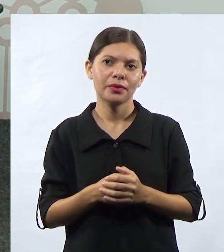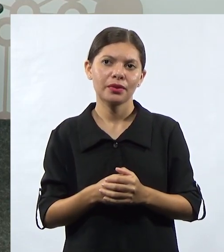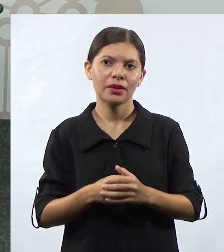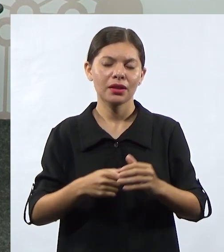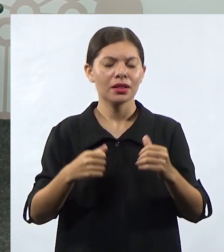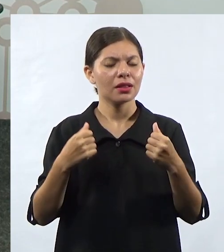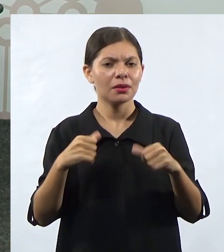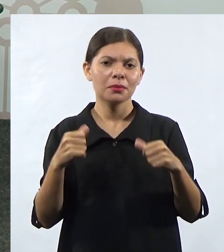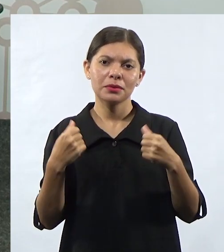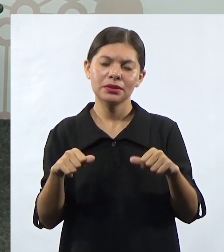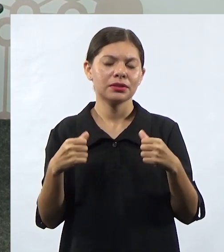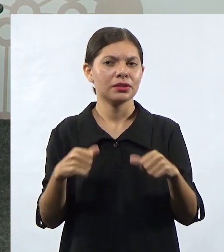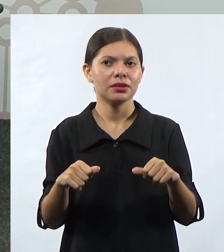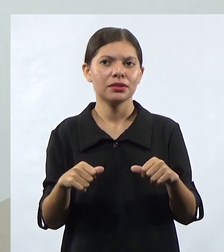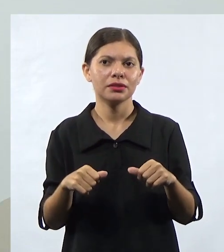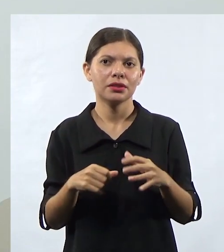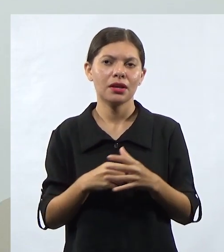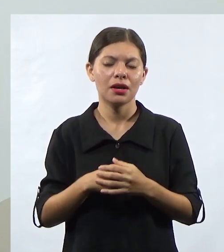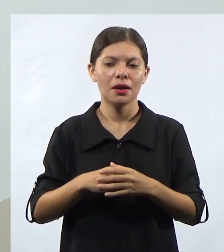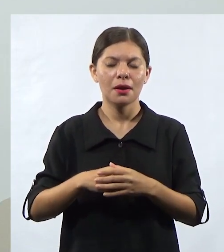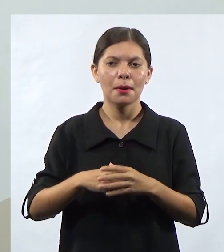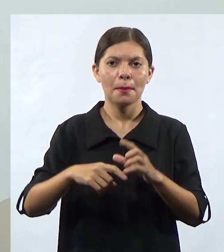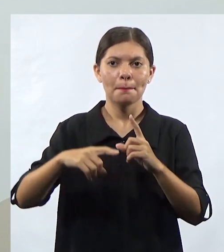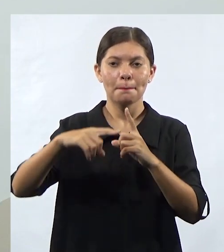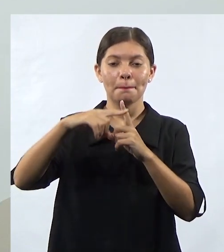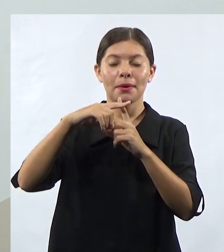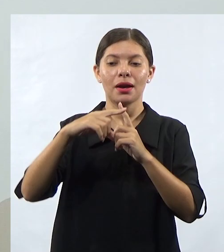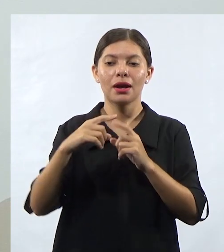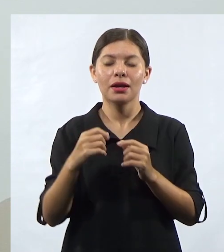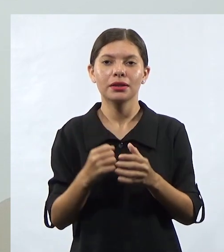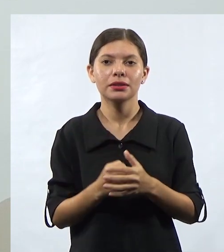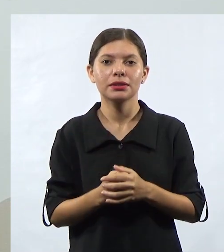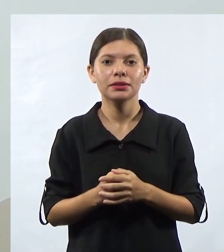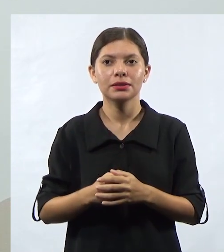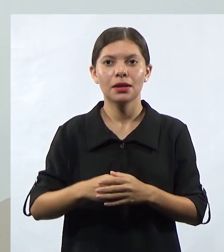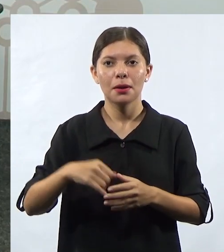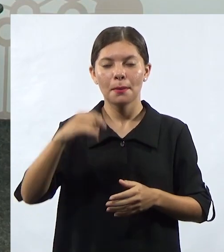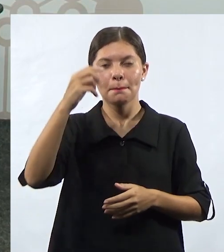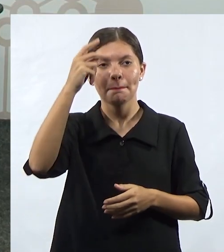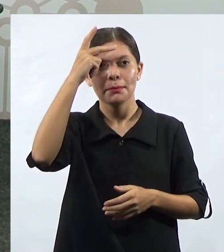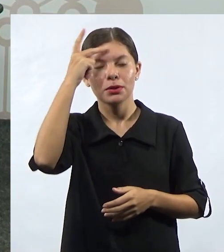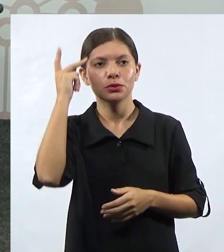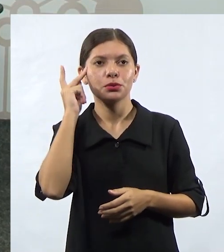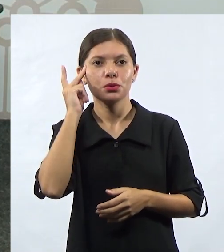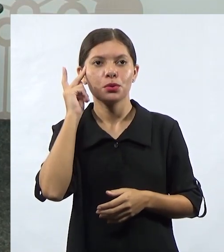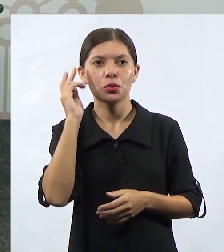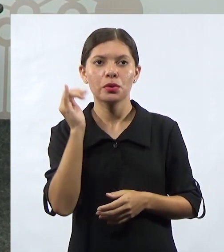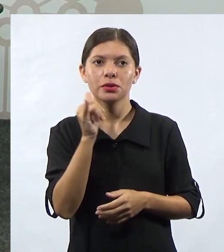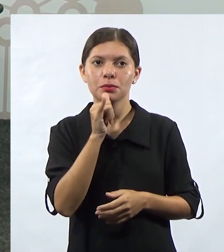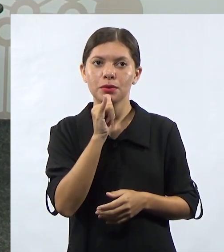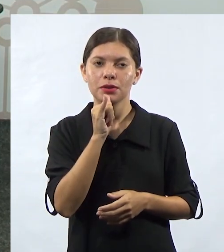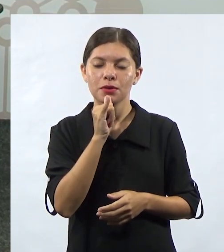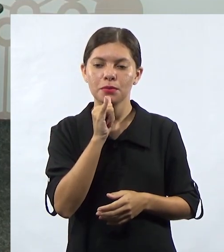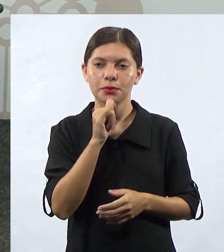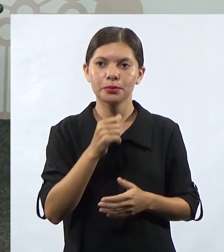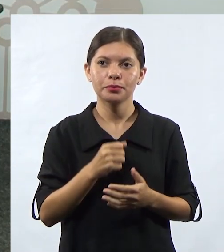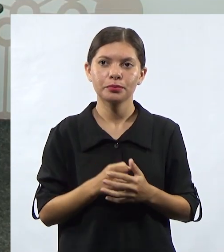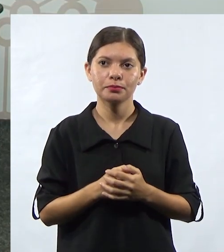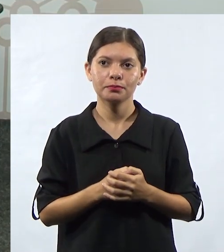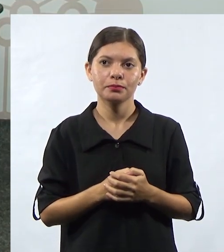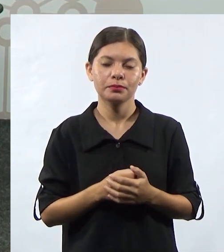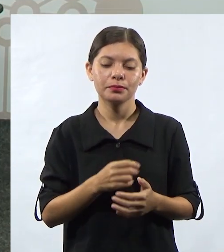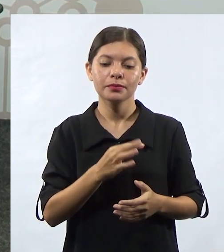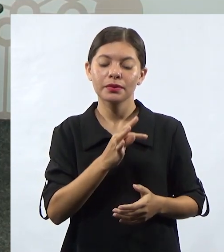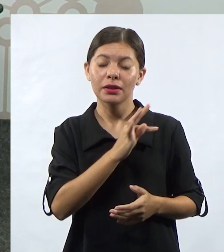necessidade de ser tantas pessoas. E teriam que ser pessoas mais especializadas. Por exemplo, aqueles que estavam,